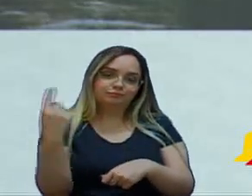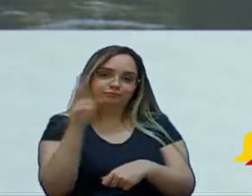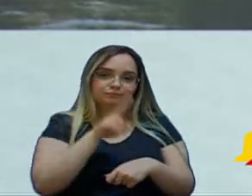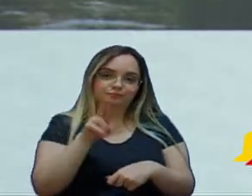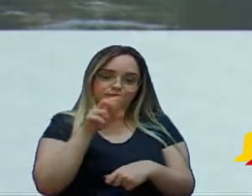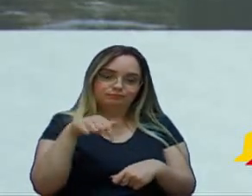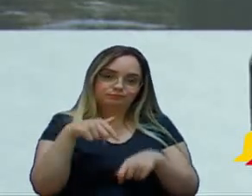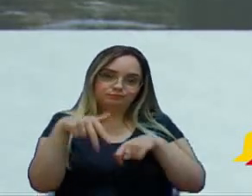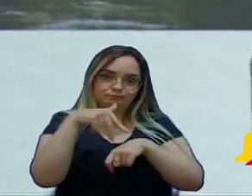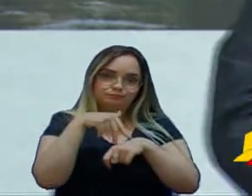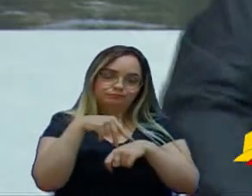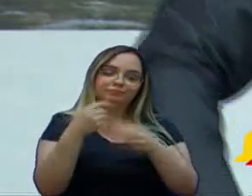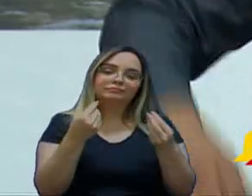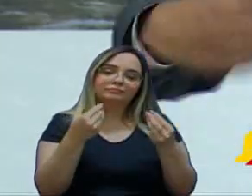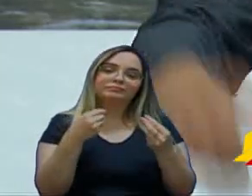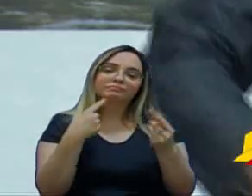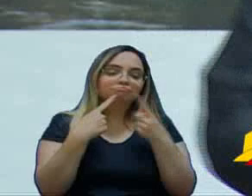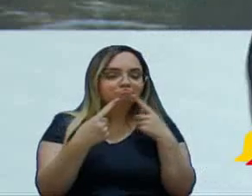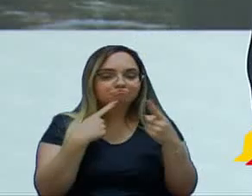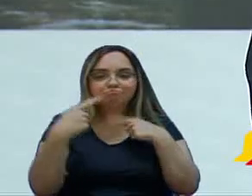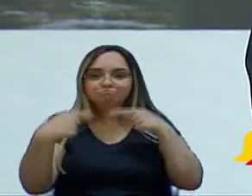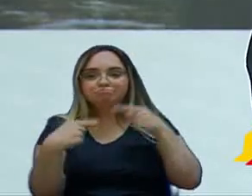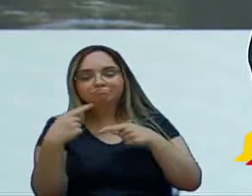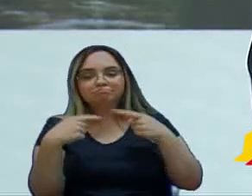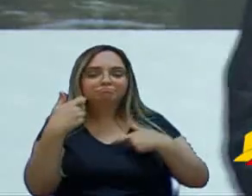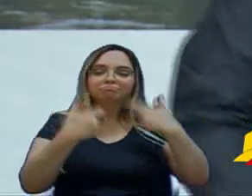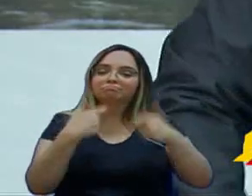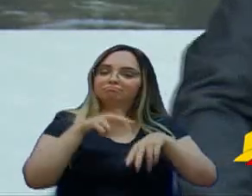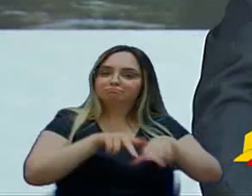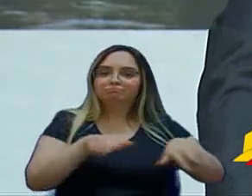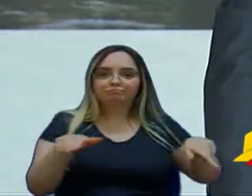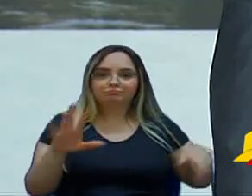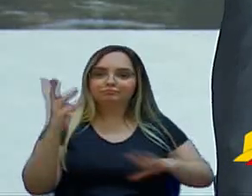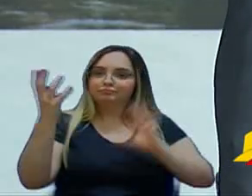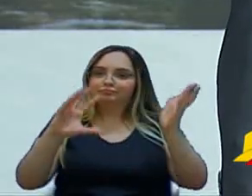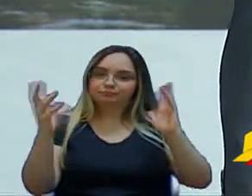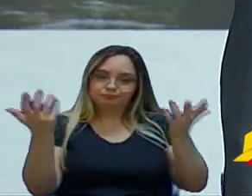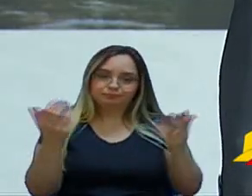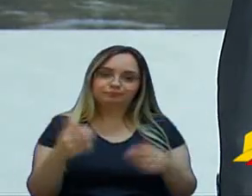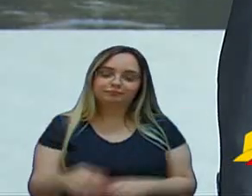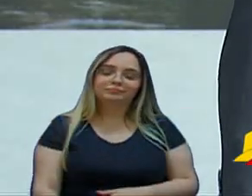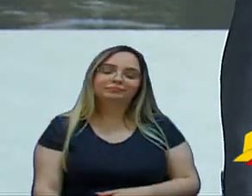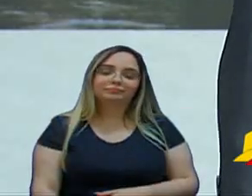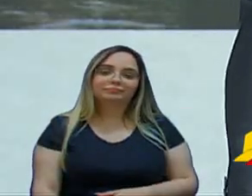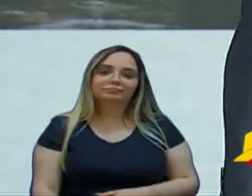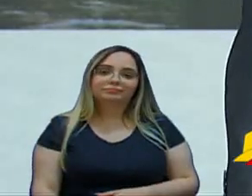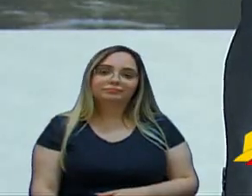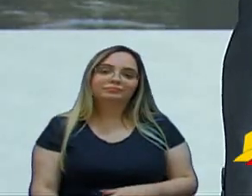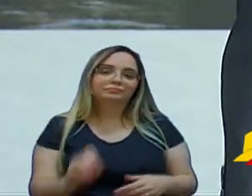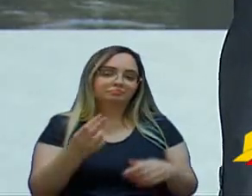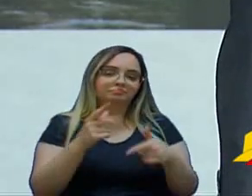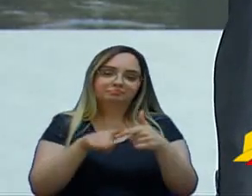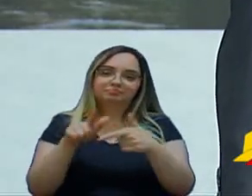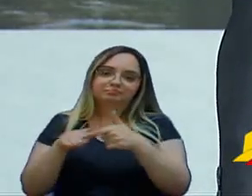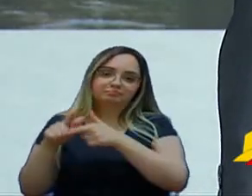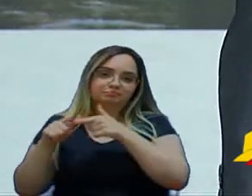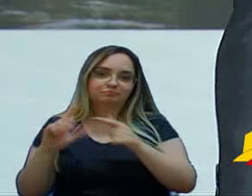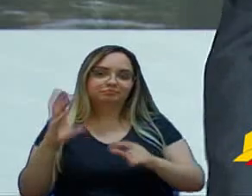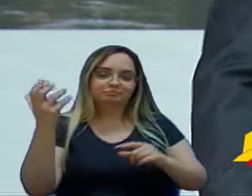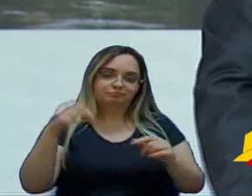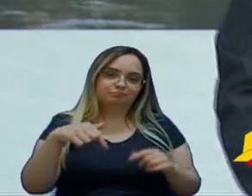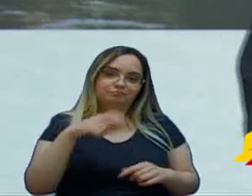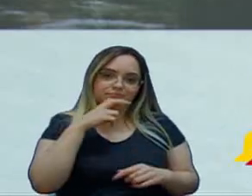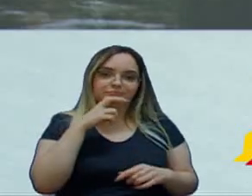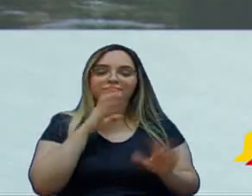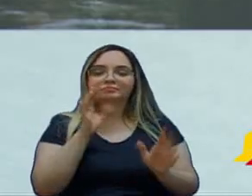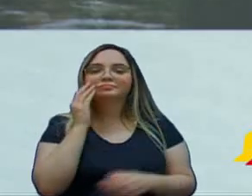do Pinga Fogo para discutir, discursar e discorrer algumas situações momentâneas ou problemas que afligem a